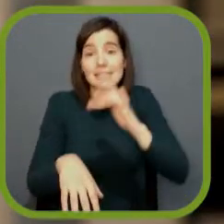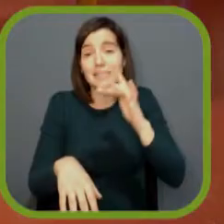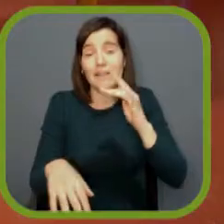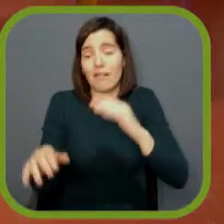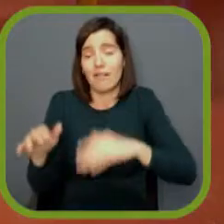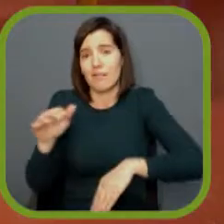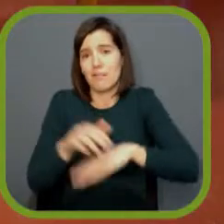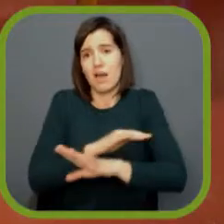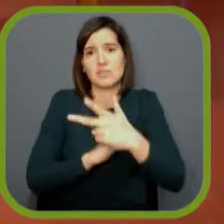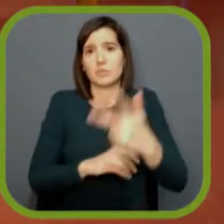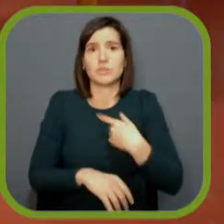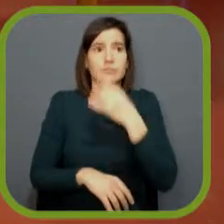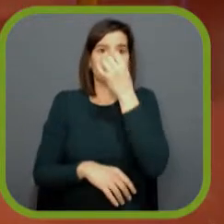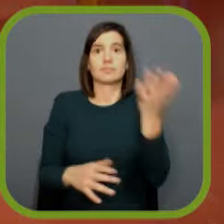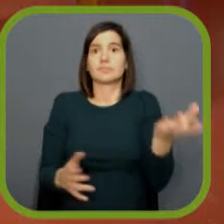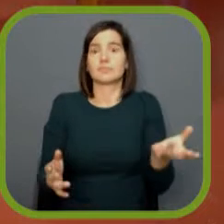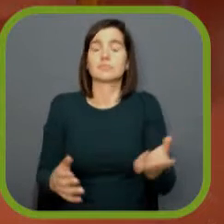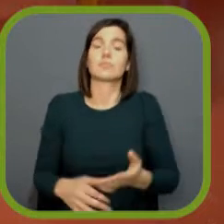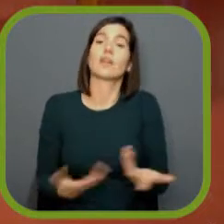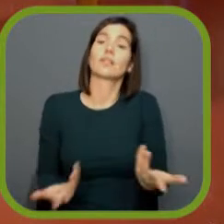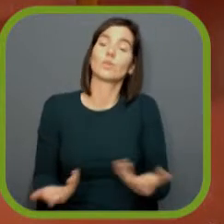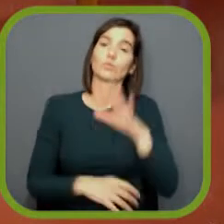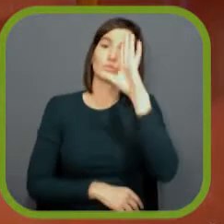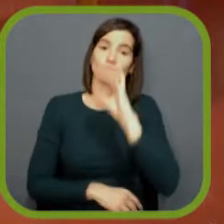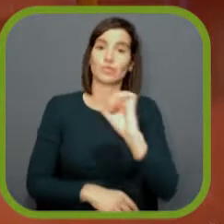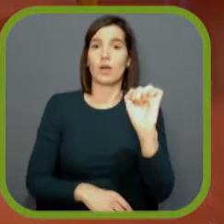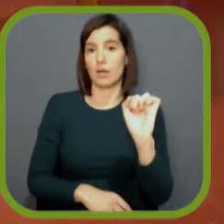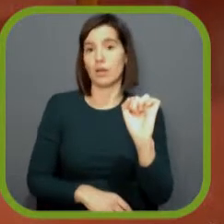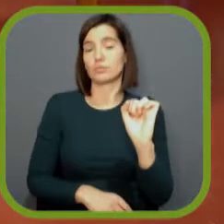absoluta. E, portanto, neste caso, quer os Estados,